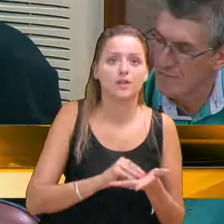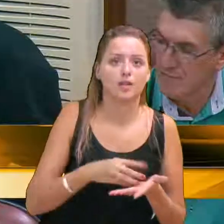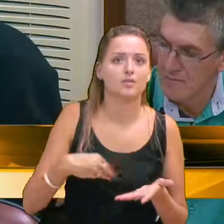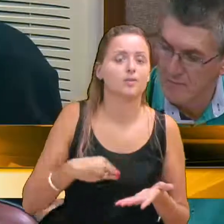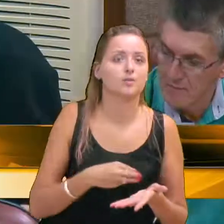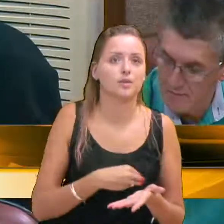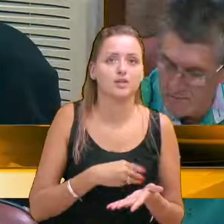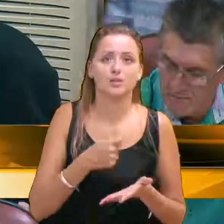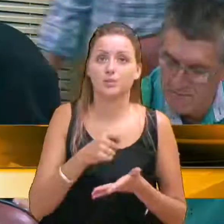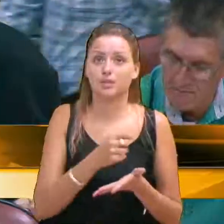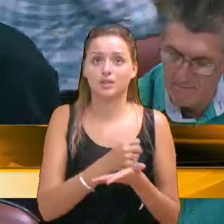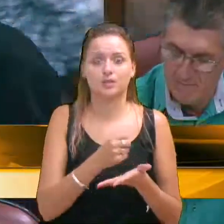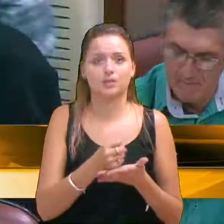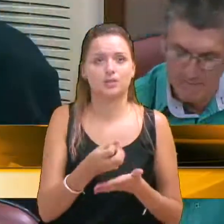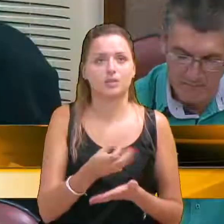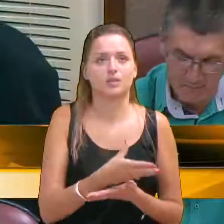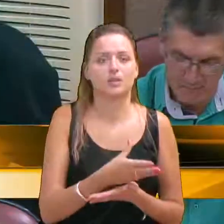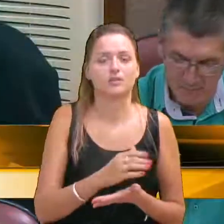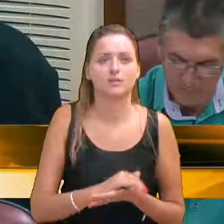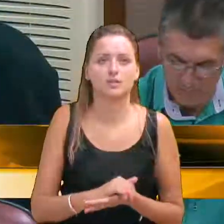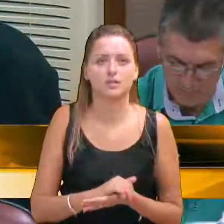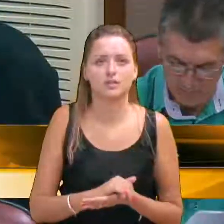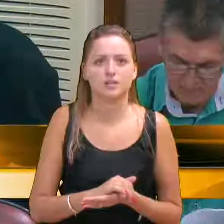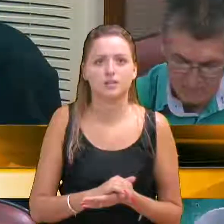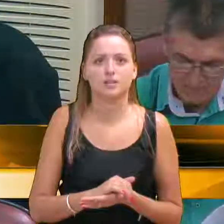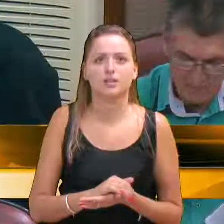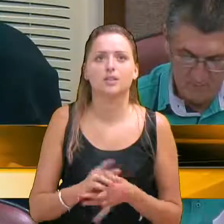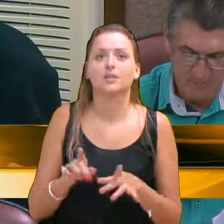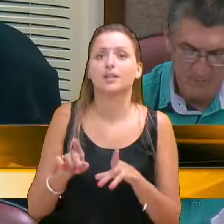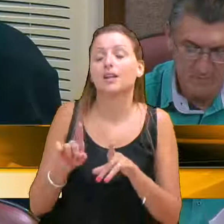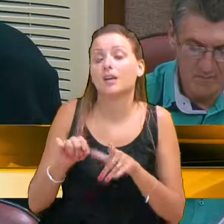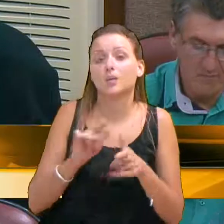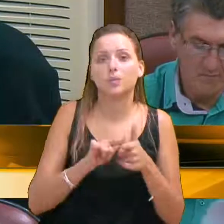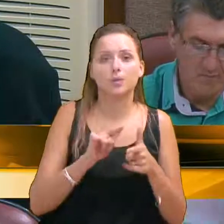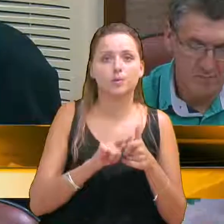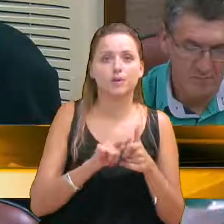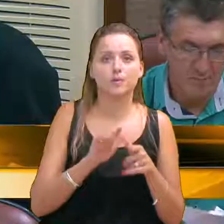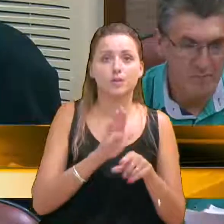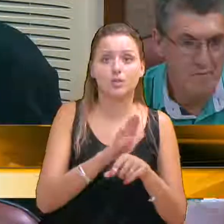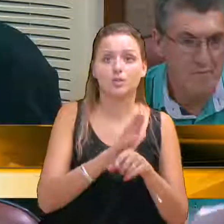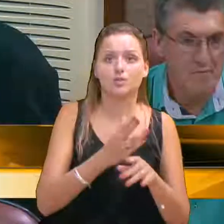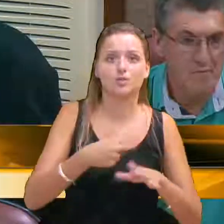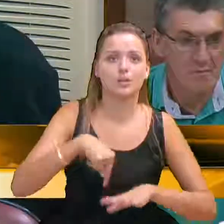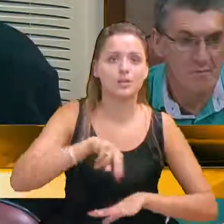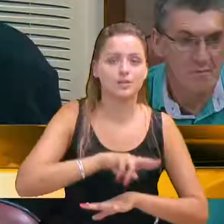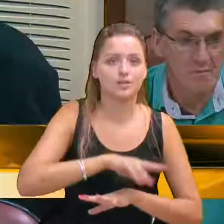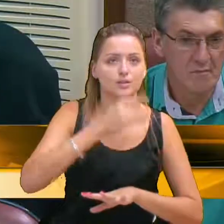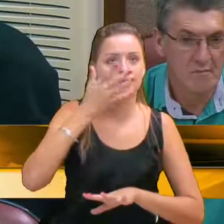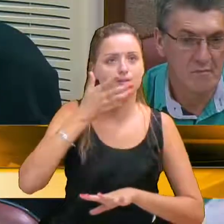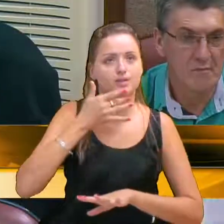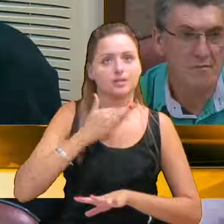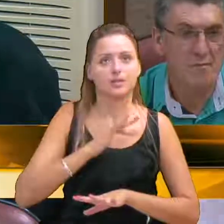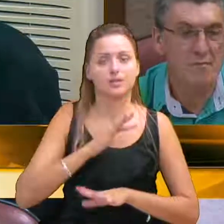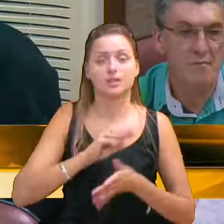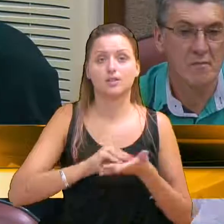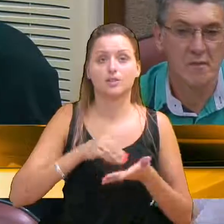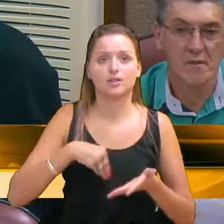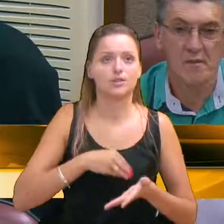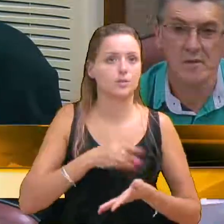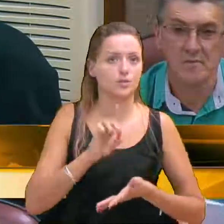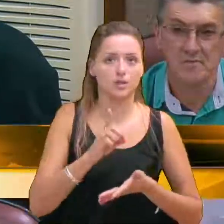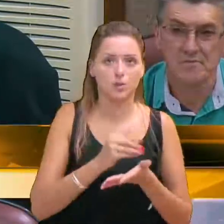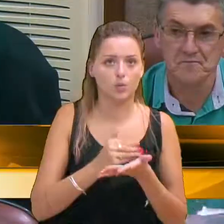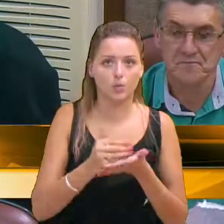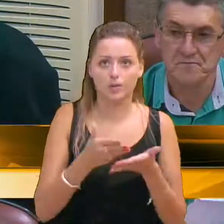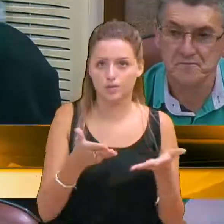cuidar. E nós estamos, então, com as nossas crianças sem pediatras. E essa falta de pediatras não é de